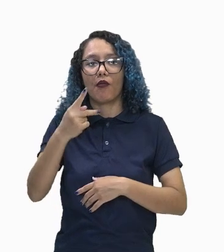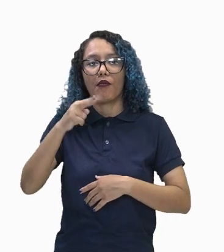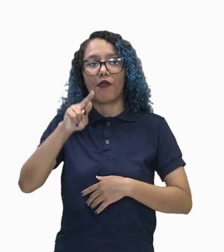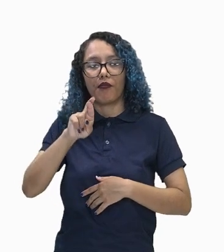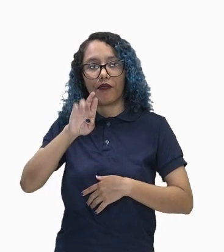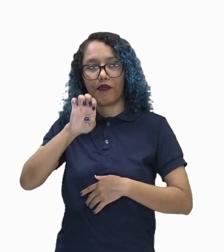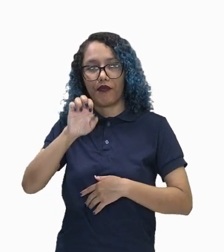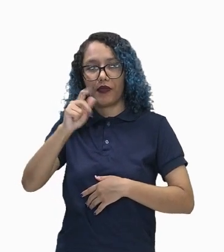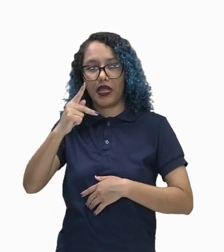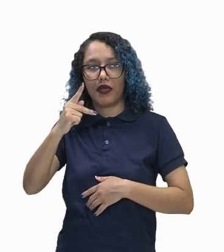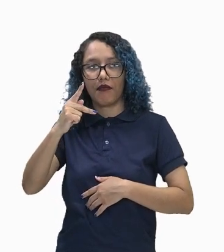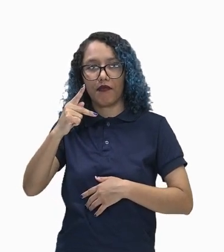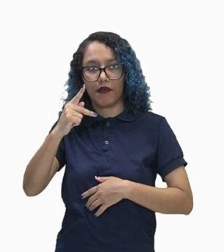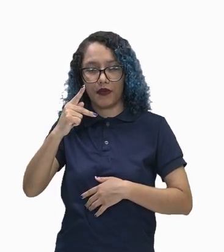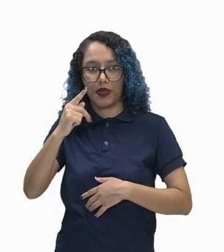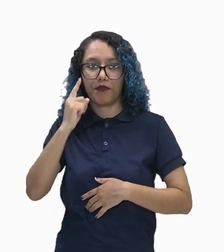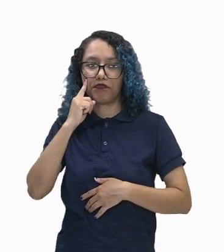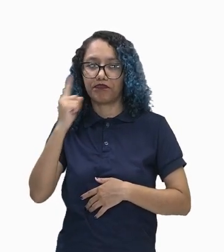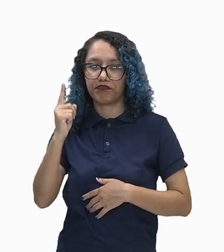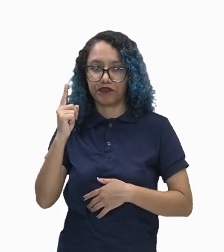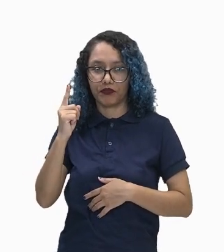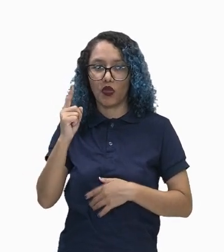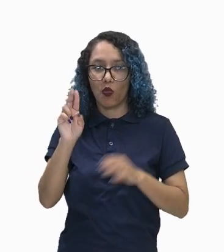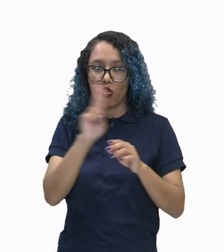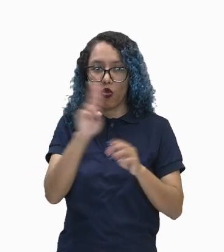É uma profilaxia